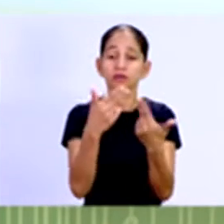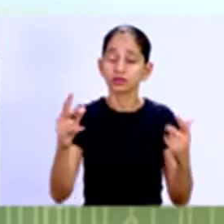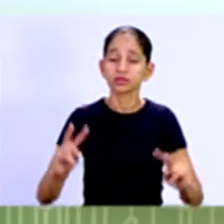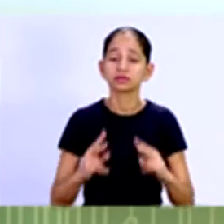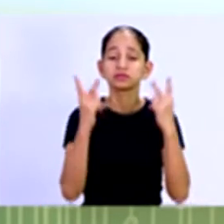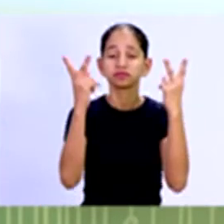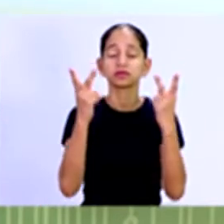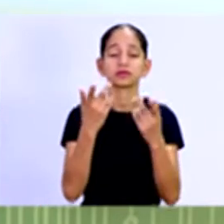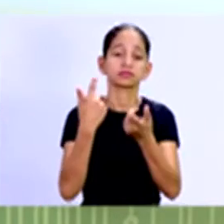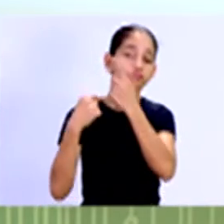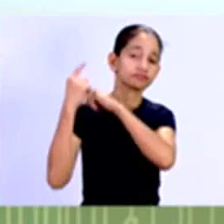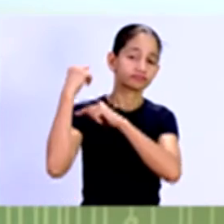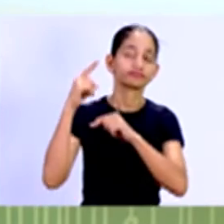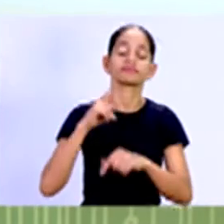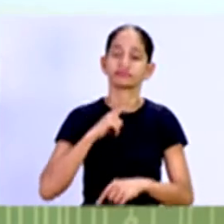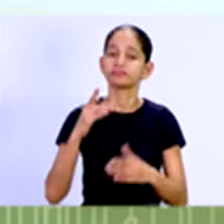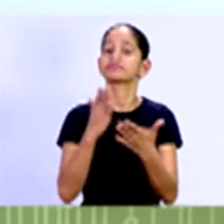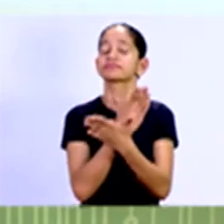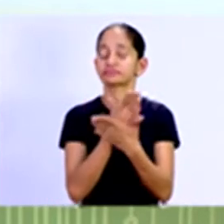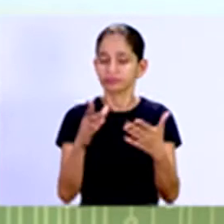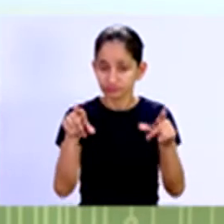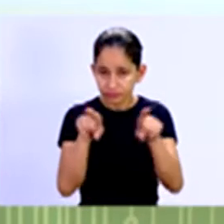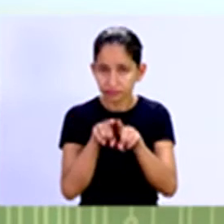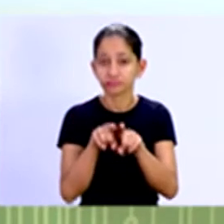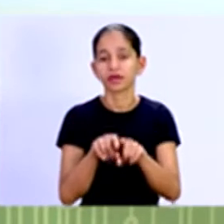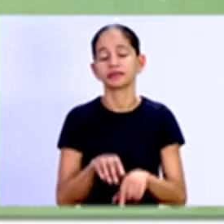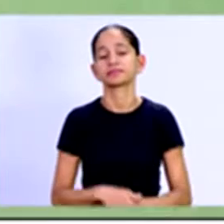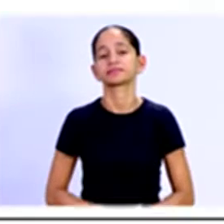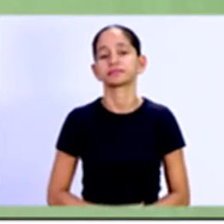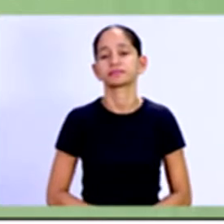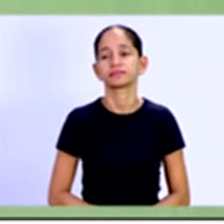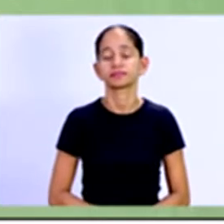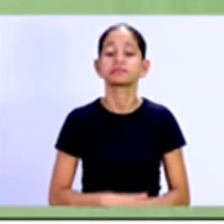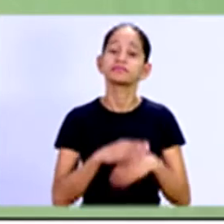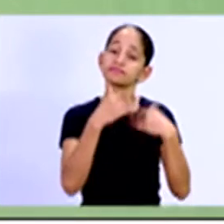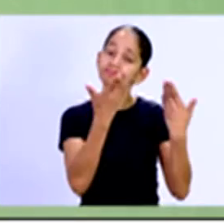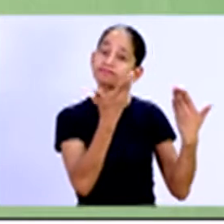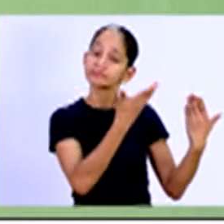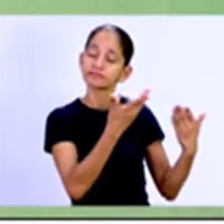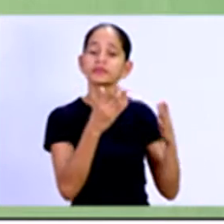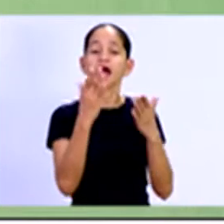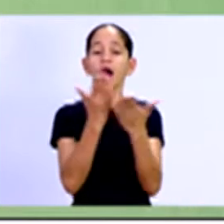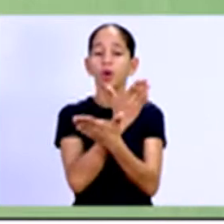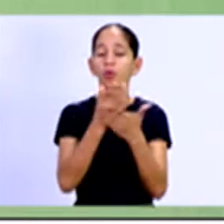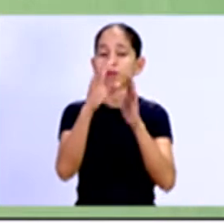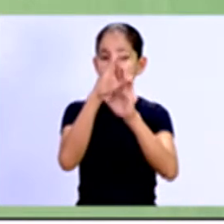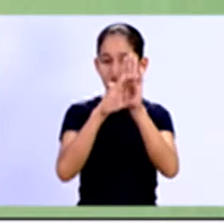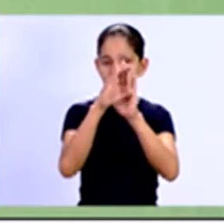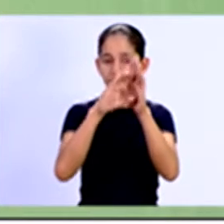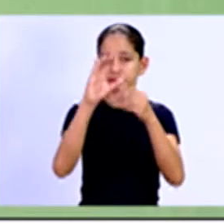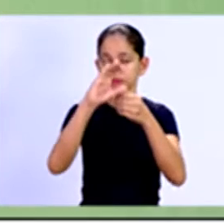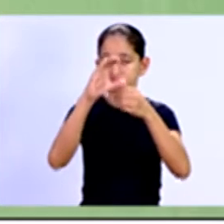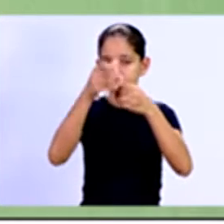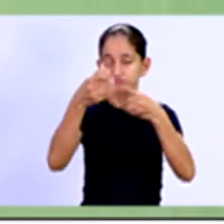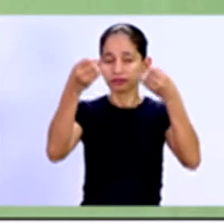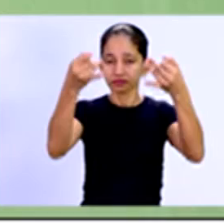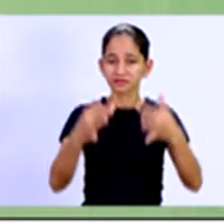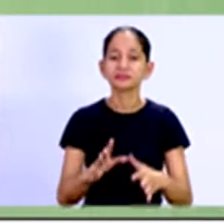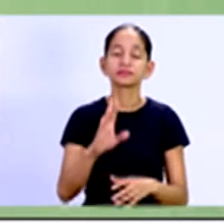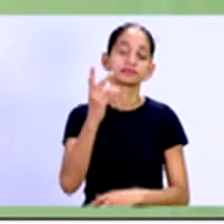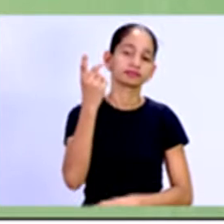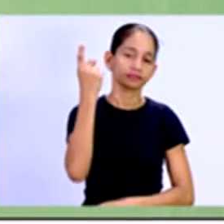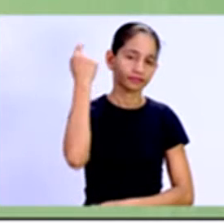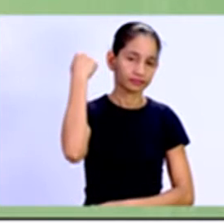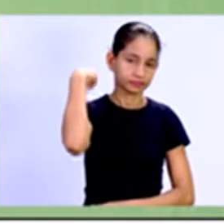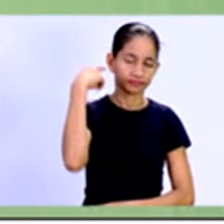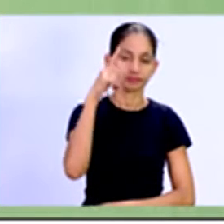éticos e de agir a partir desses princípios. Bem, essas foram as concepções que nós vimos da Idade Antiga, ou da